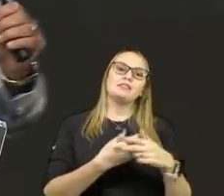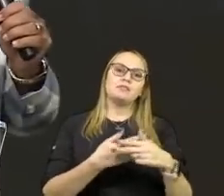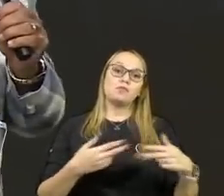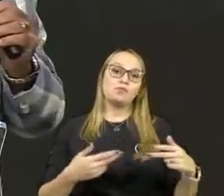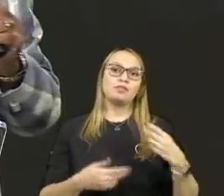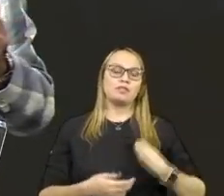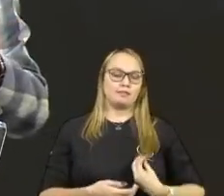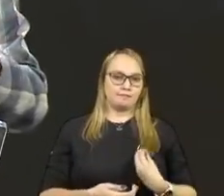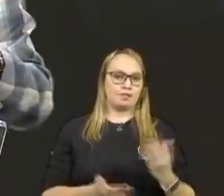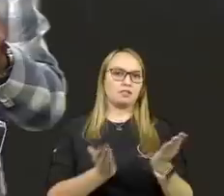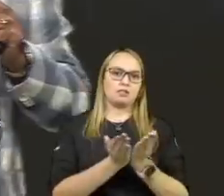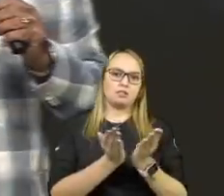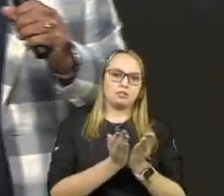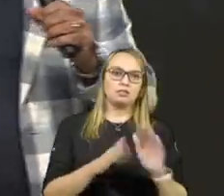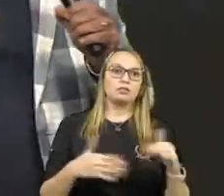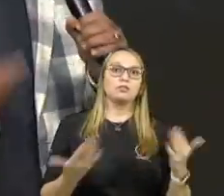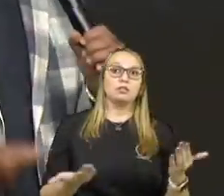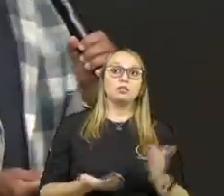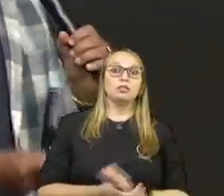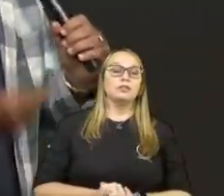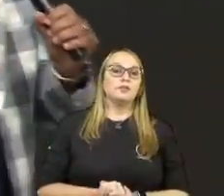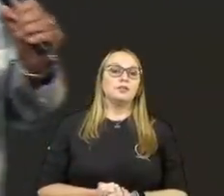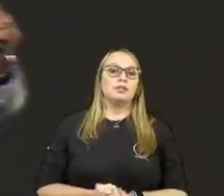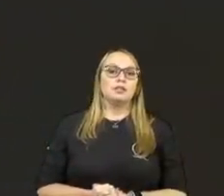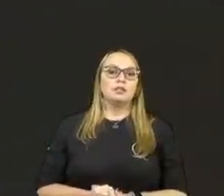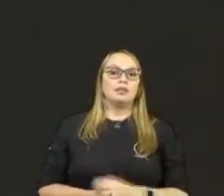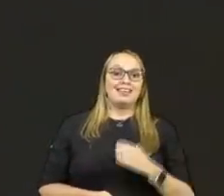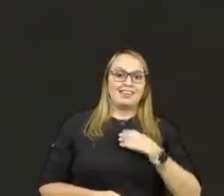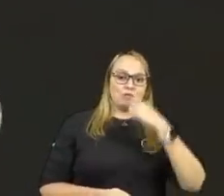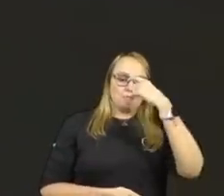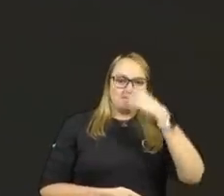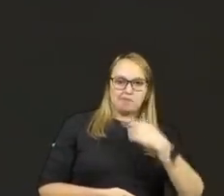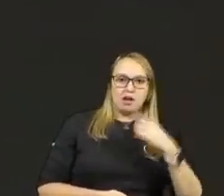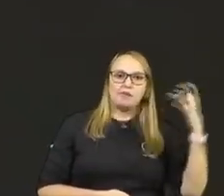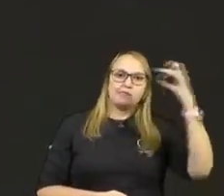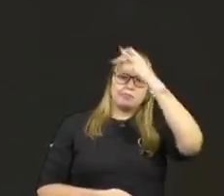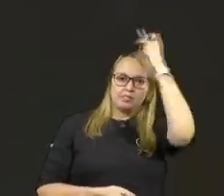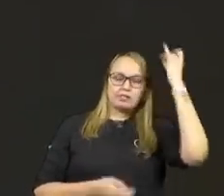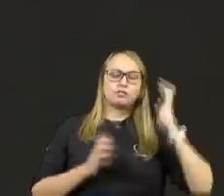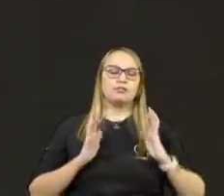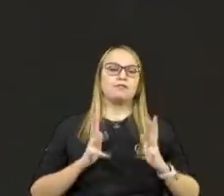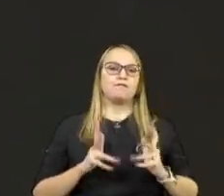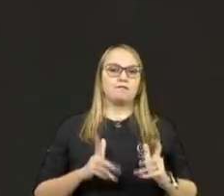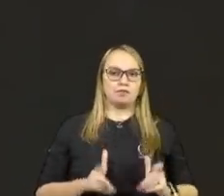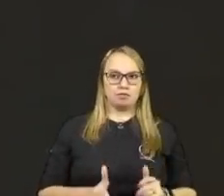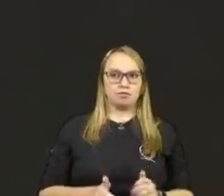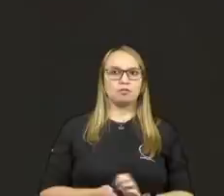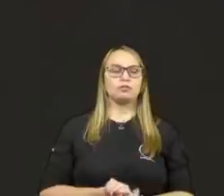cristã. Agora, eu me santifico